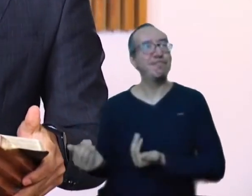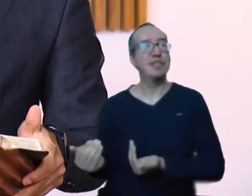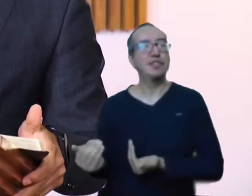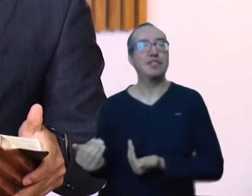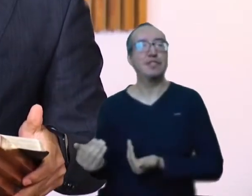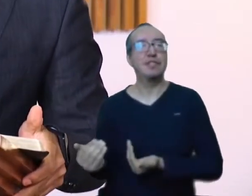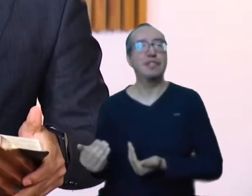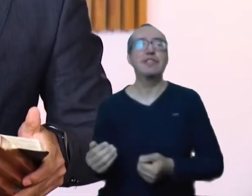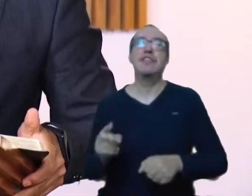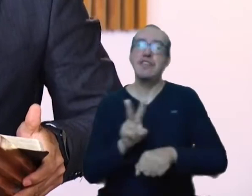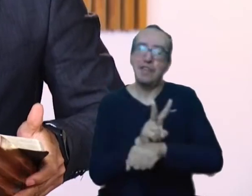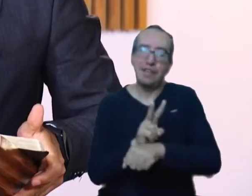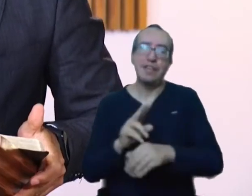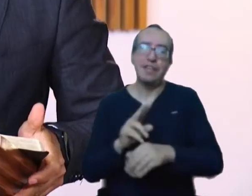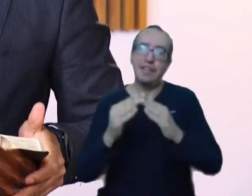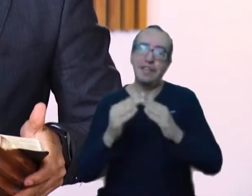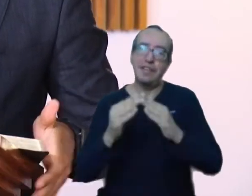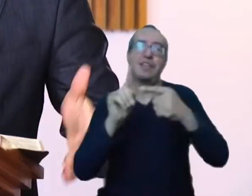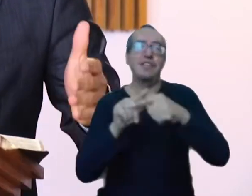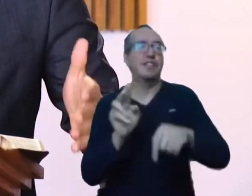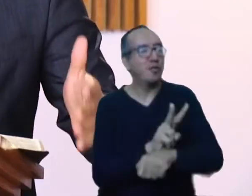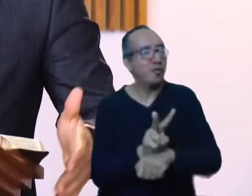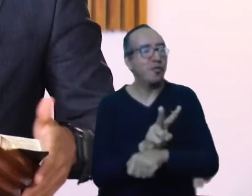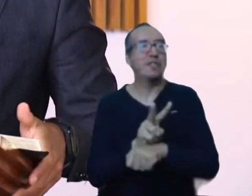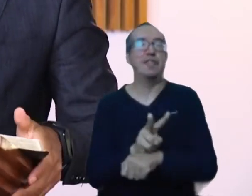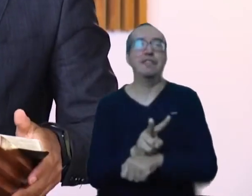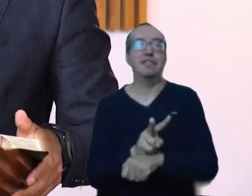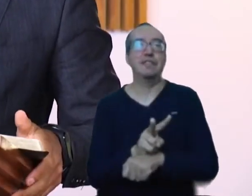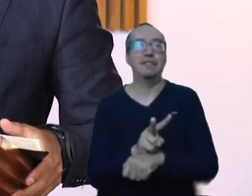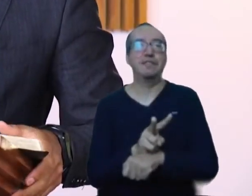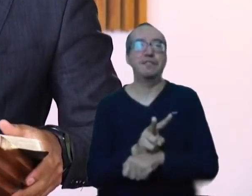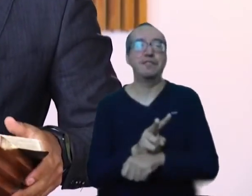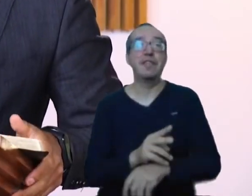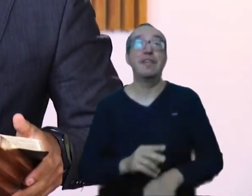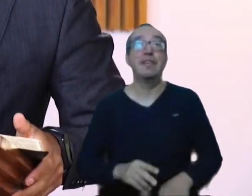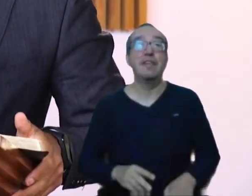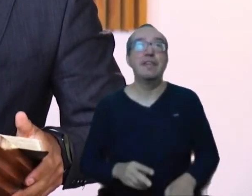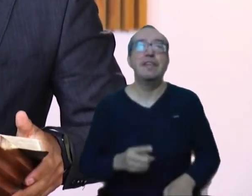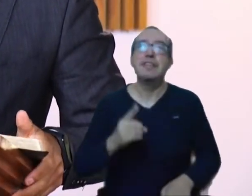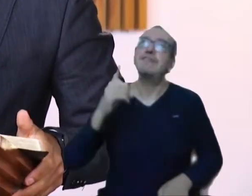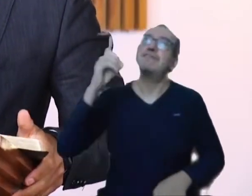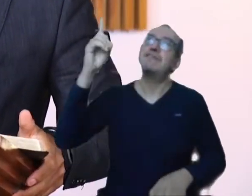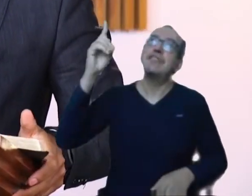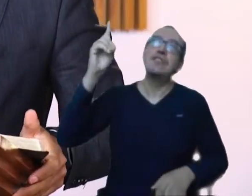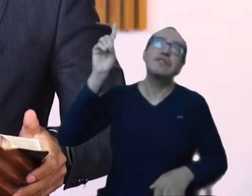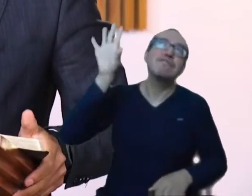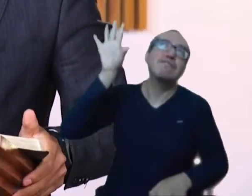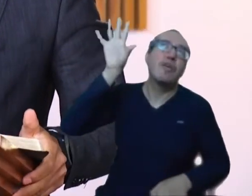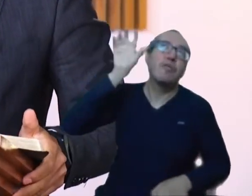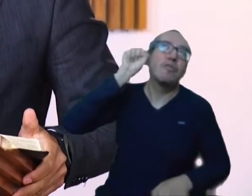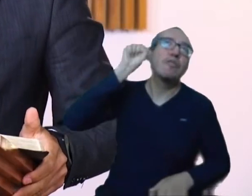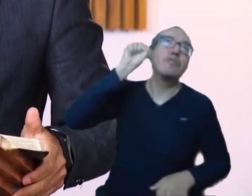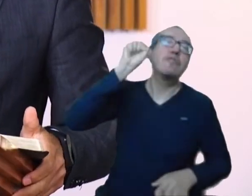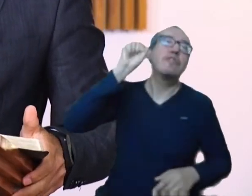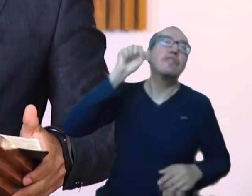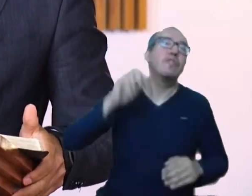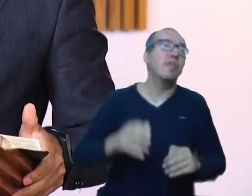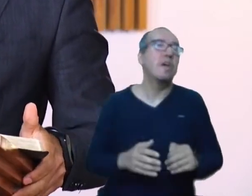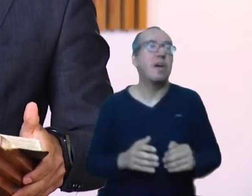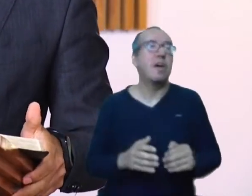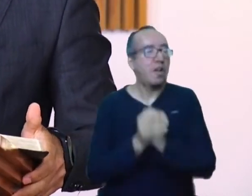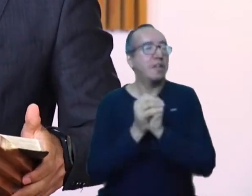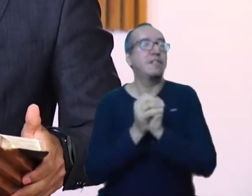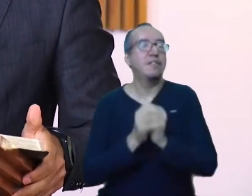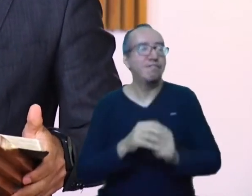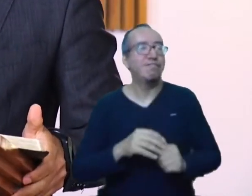Deus ouvindo a oração de sua mãe, para a glória de Deus, hoje o Jefferson é um missionário, é um obreiro, está